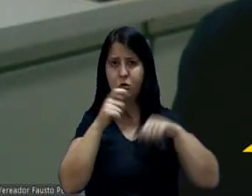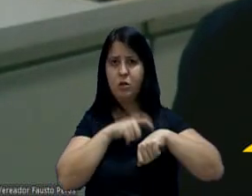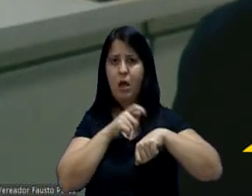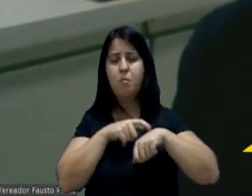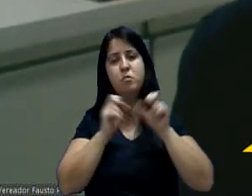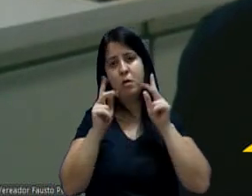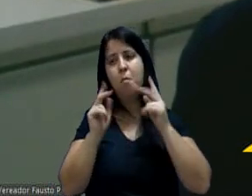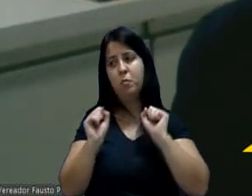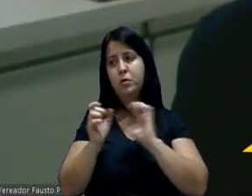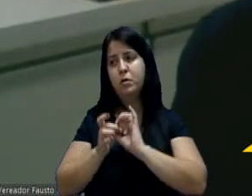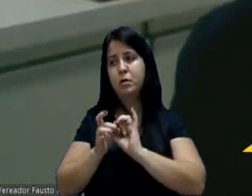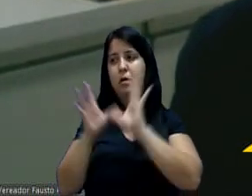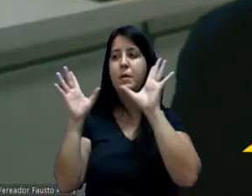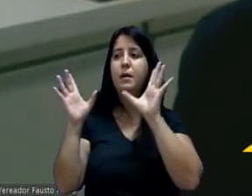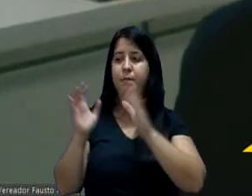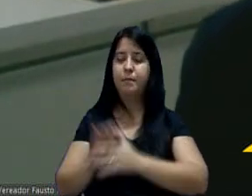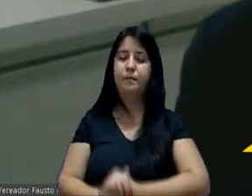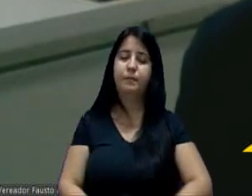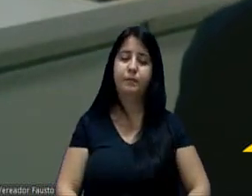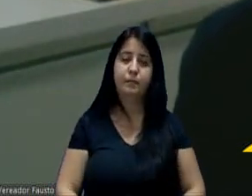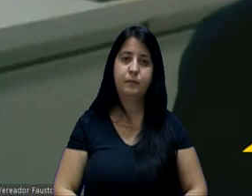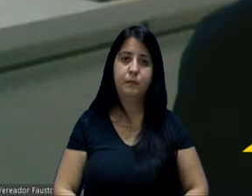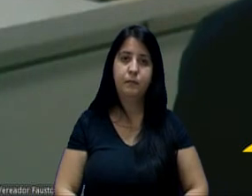abrir uma parte para o vereador Silvano Júnior, por gentileza.